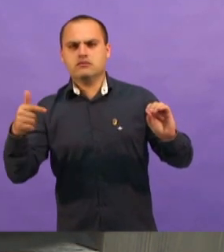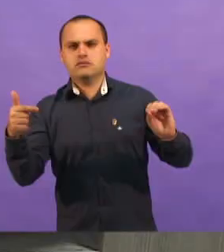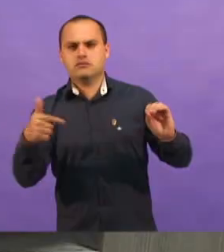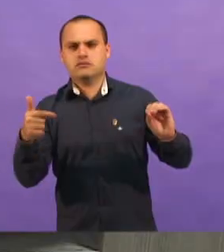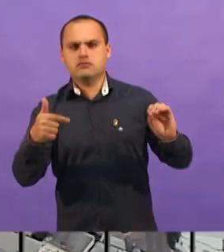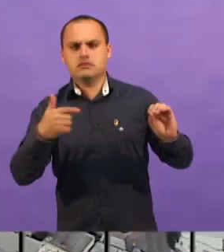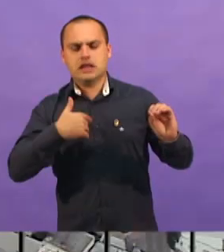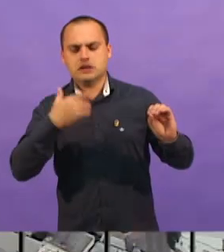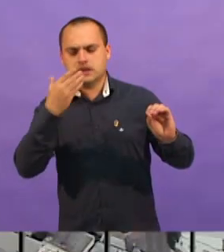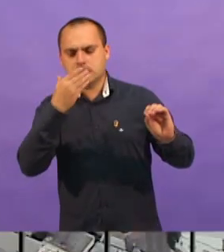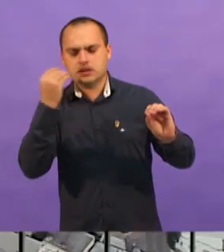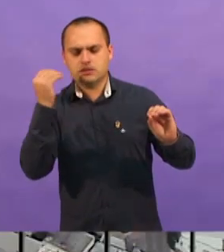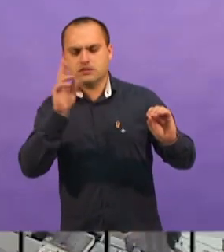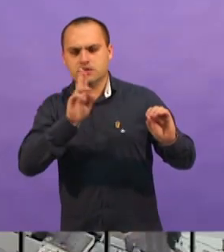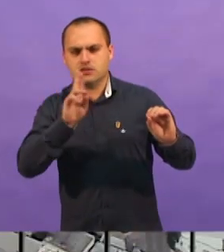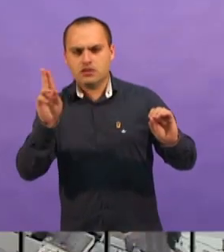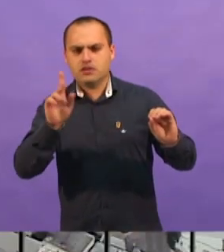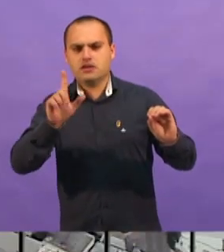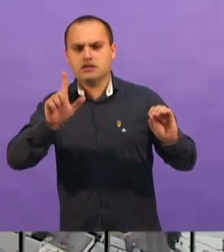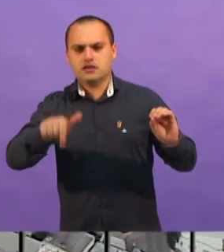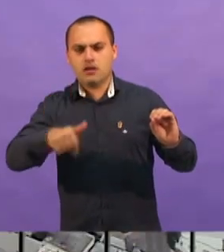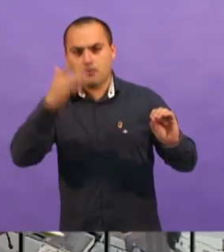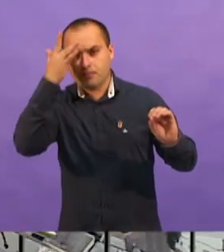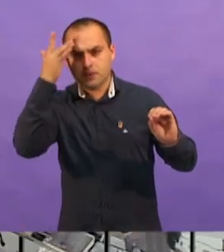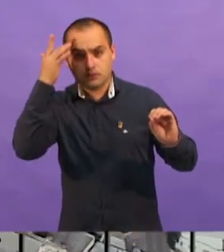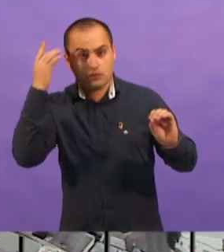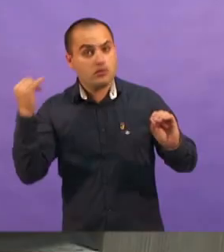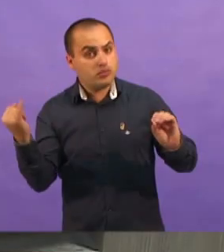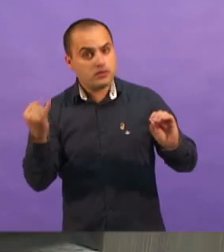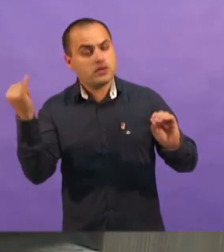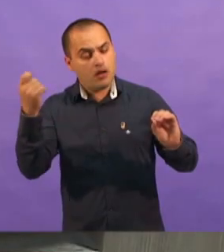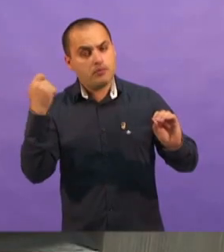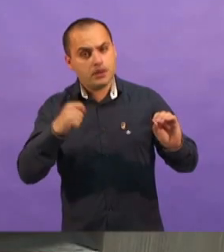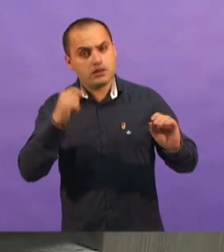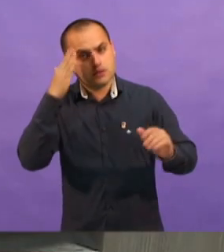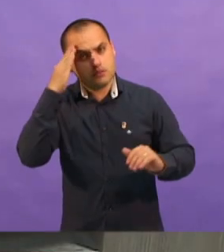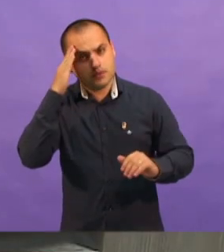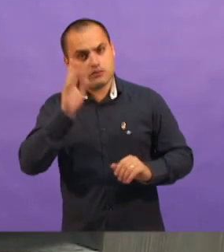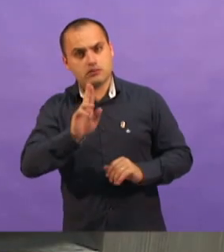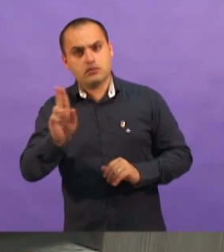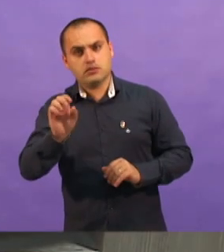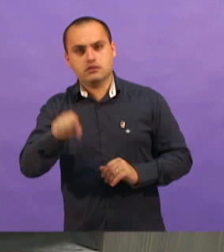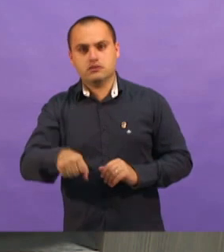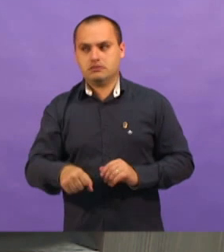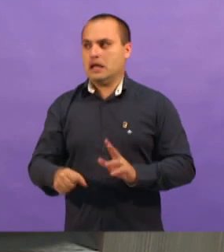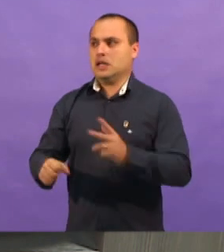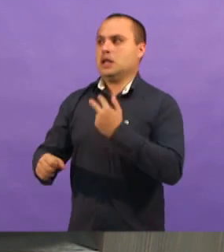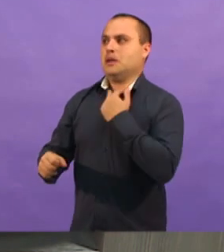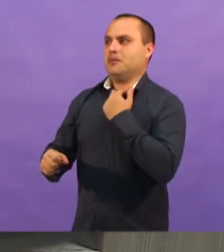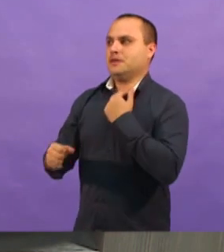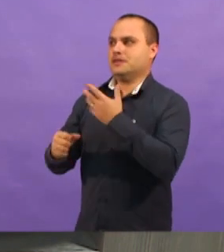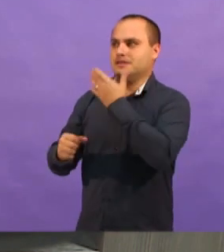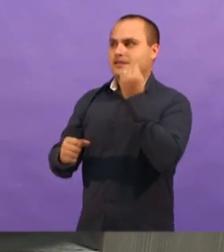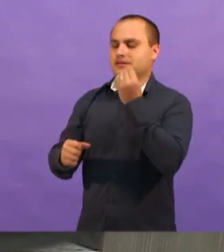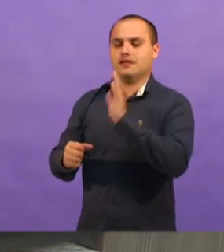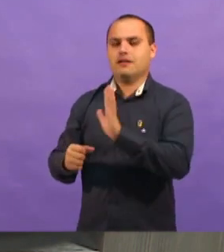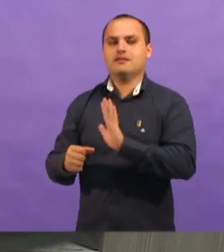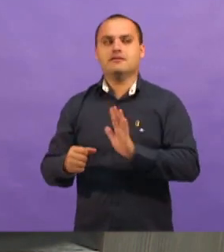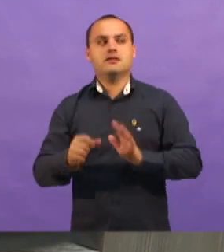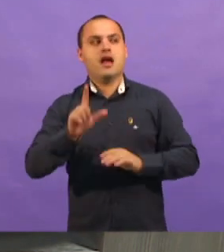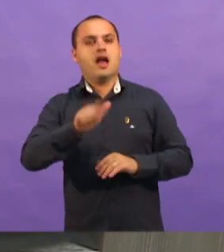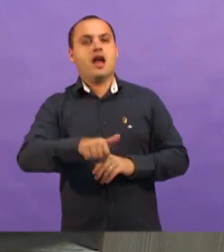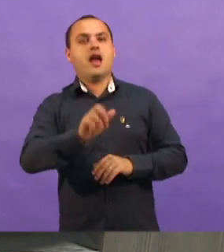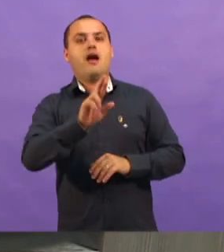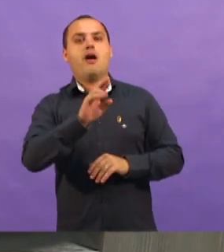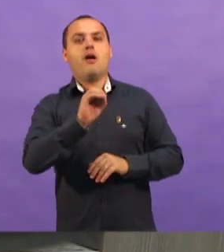vou te dar o nome dele aqui, porque são pessoas muito importantes para essa... Não dá para omitir... Não dá, Roberto Melo de Faria, né?